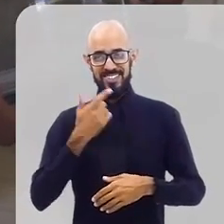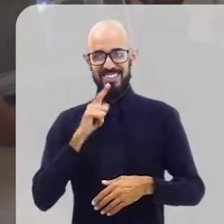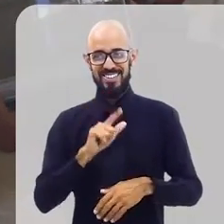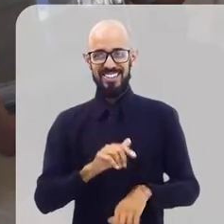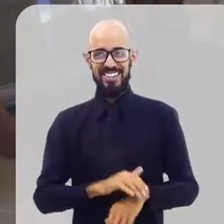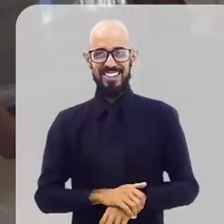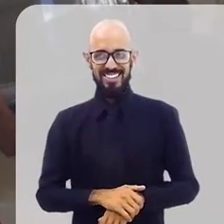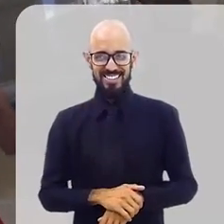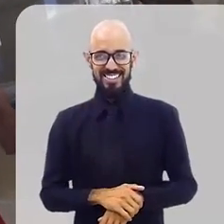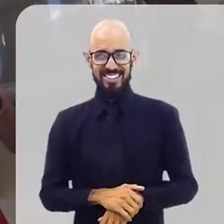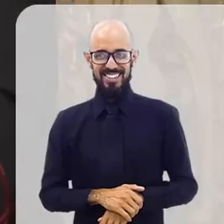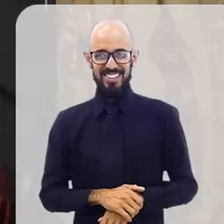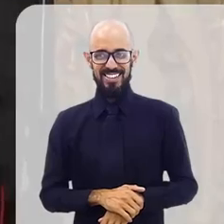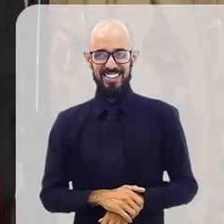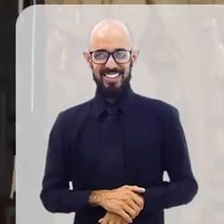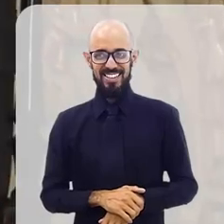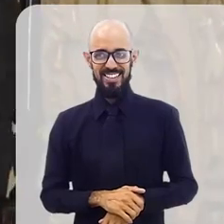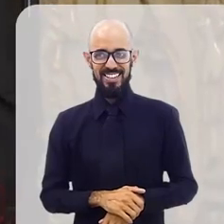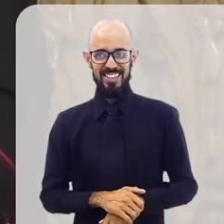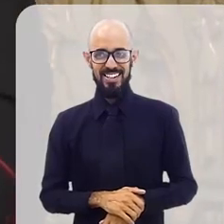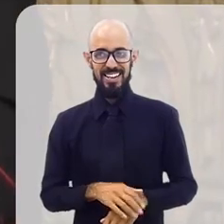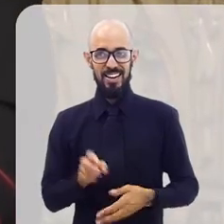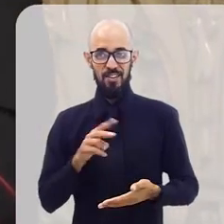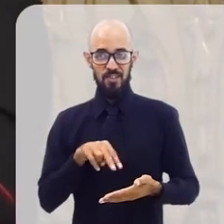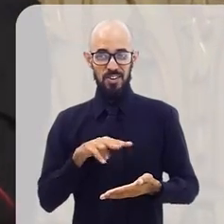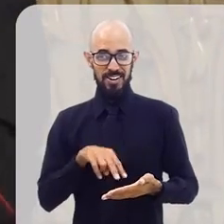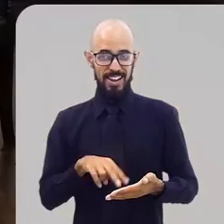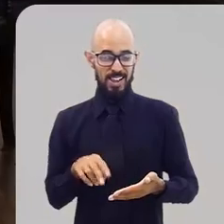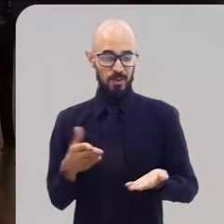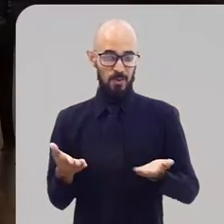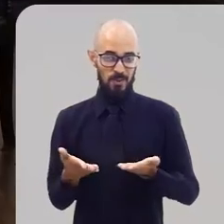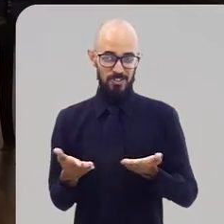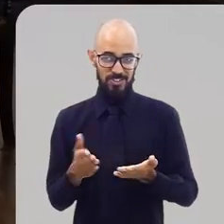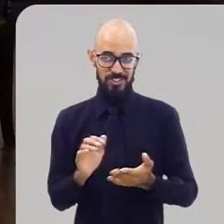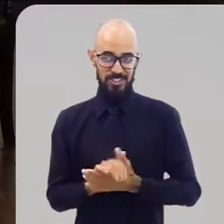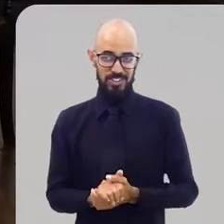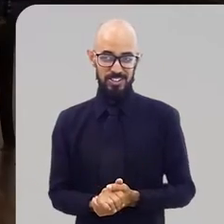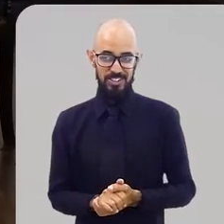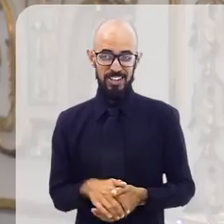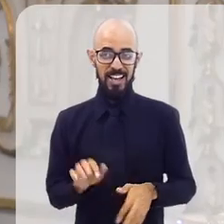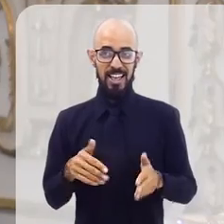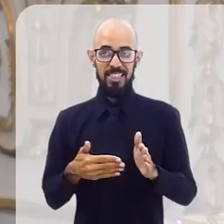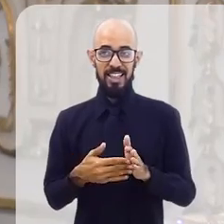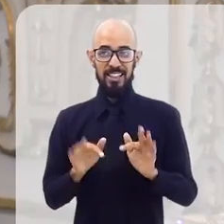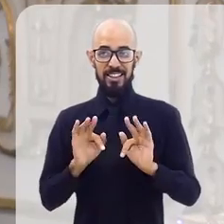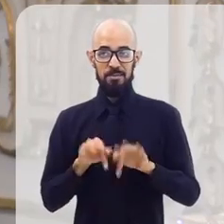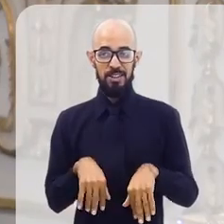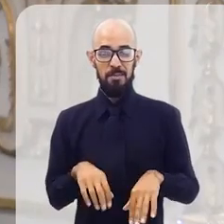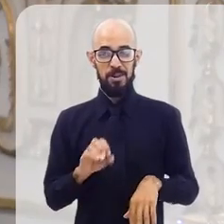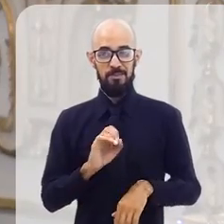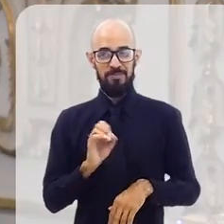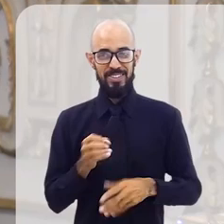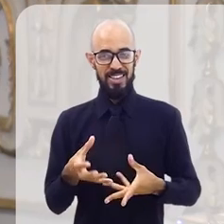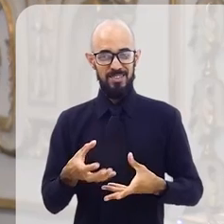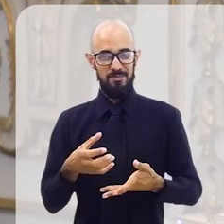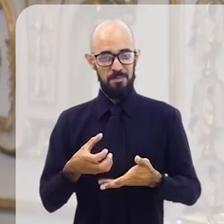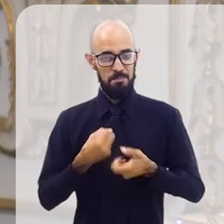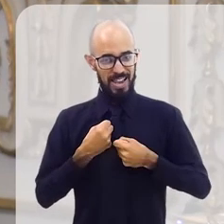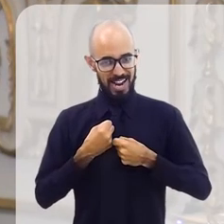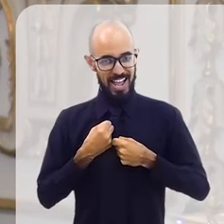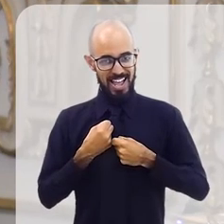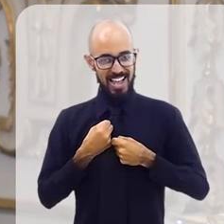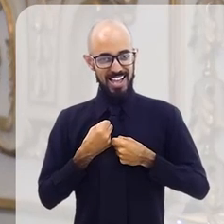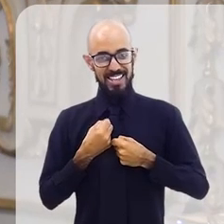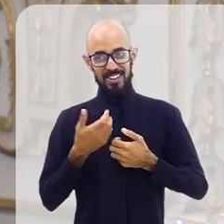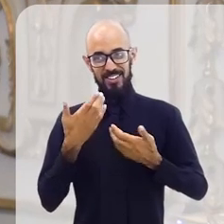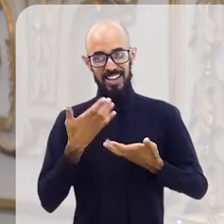que é meu Sim hoje o dia inteiro entendeu Até terminar para ninguém pegar e